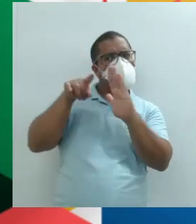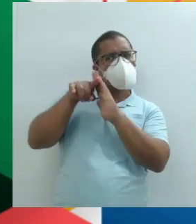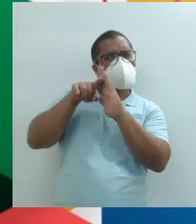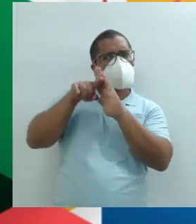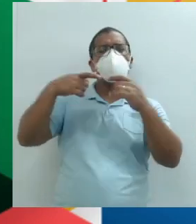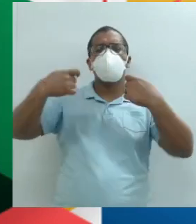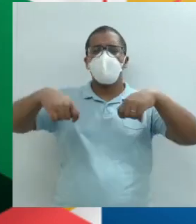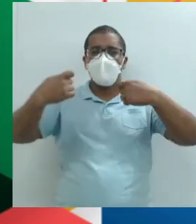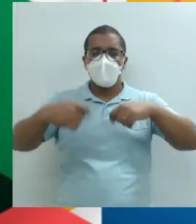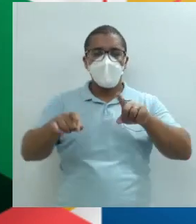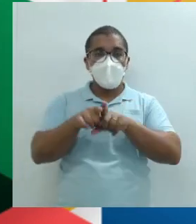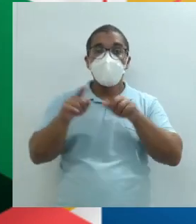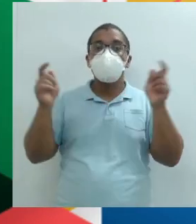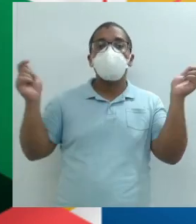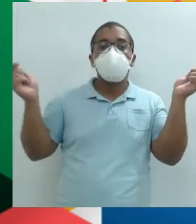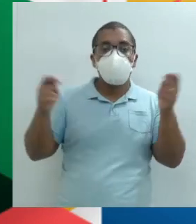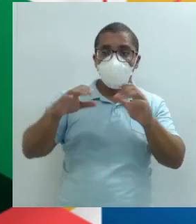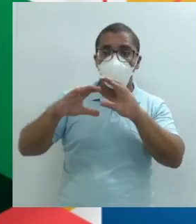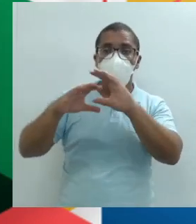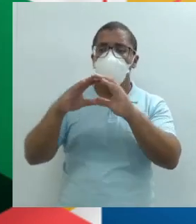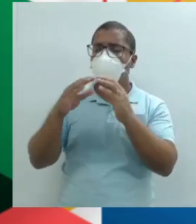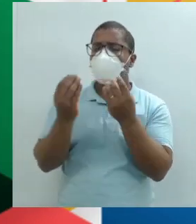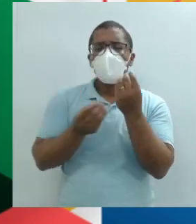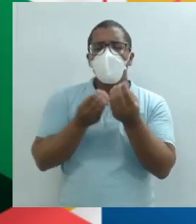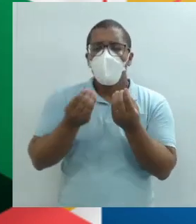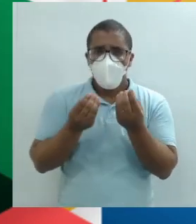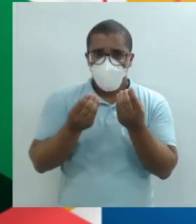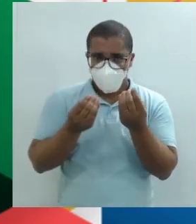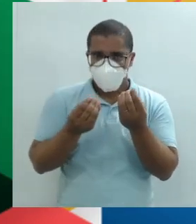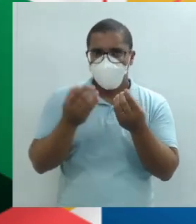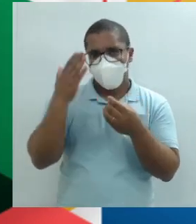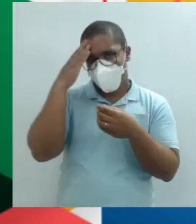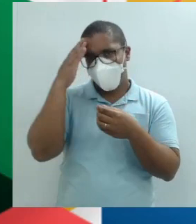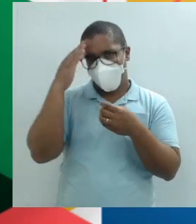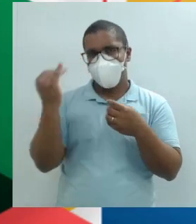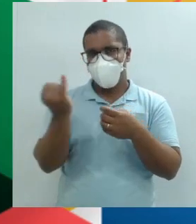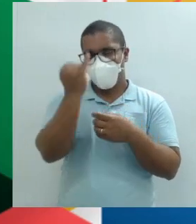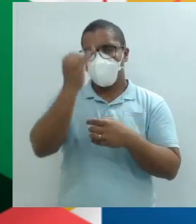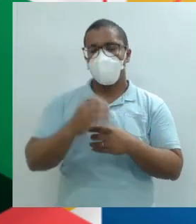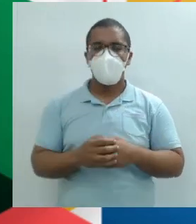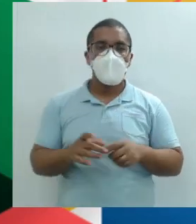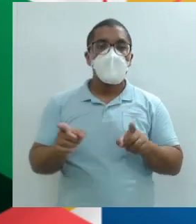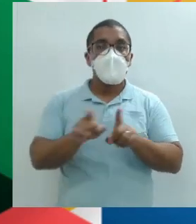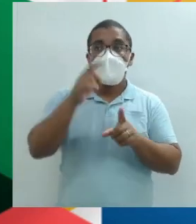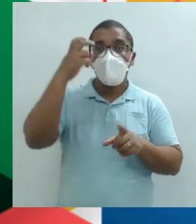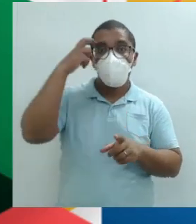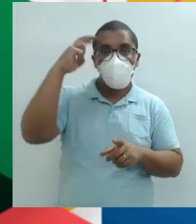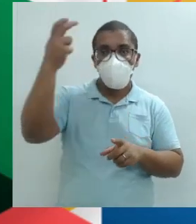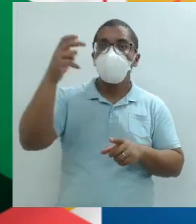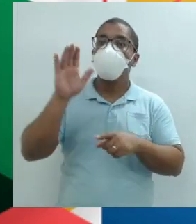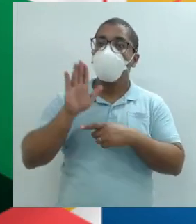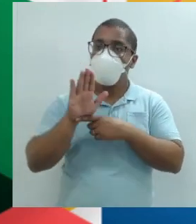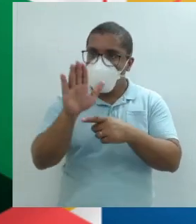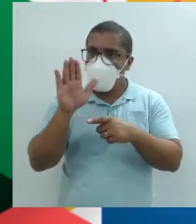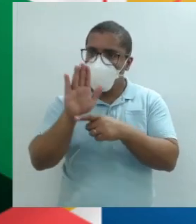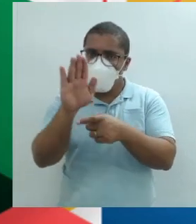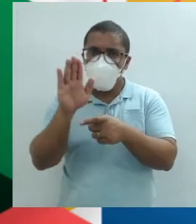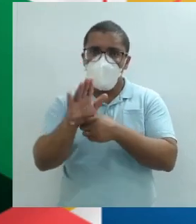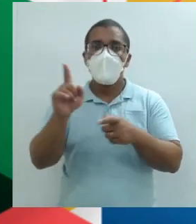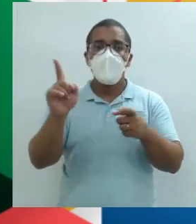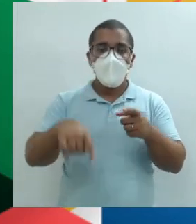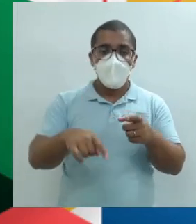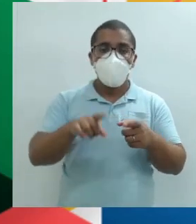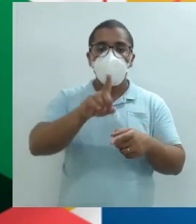possibilidades comunicativas dos meios de comunicação e uma cultura expressiva que incentive a utilização de ferramentas